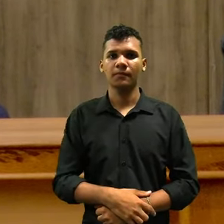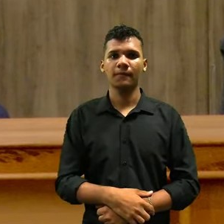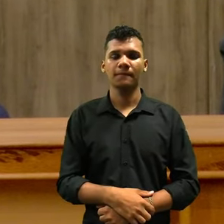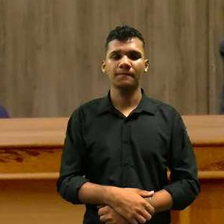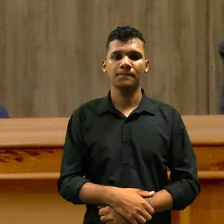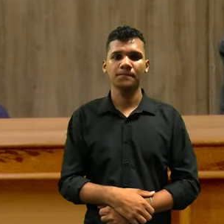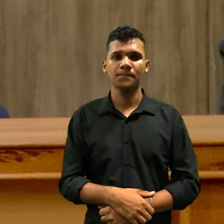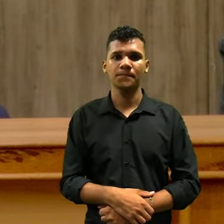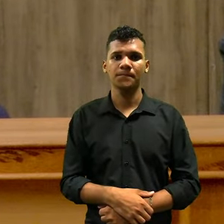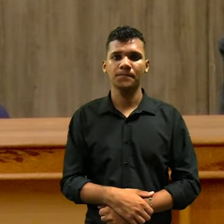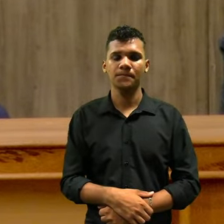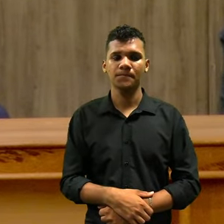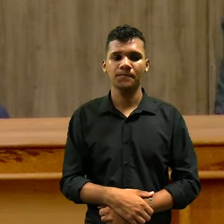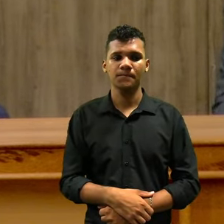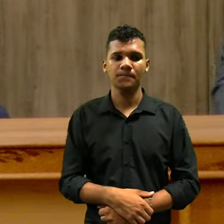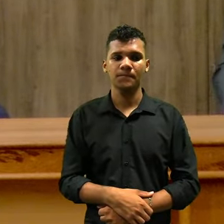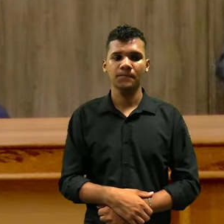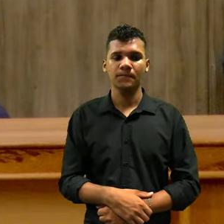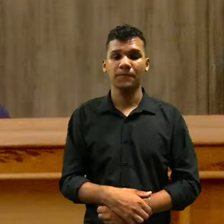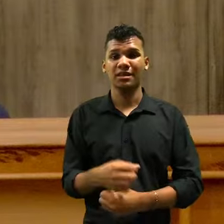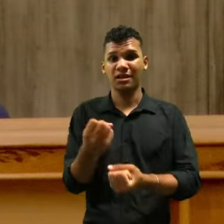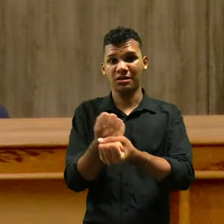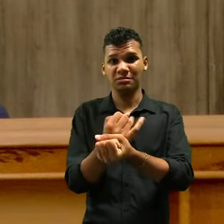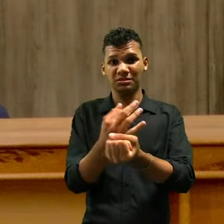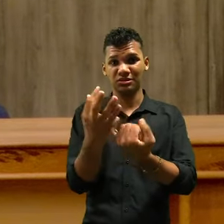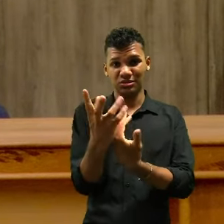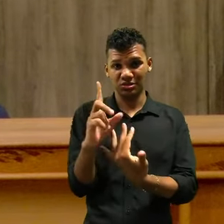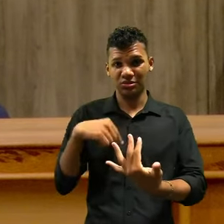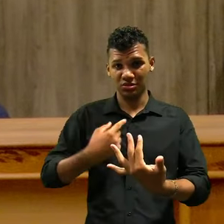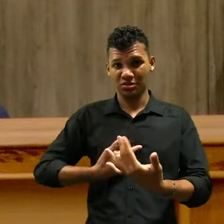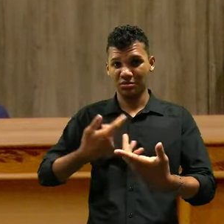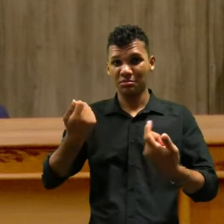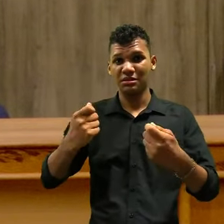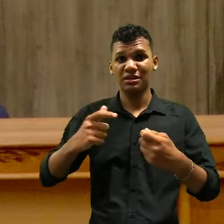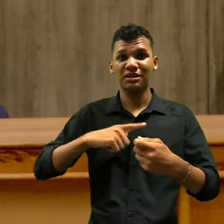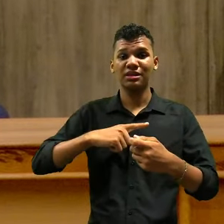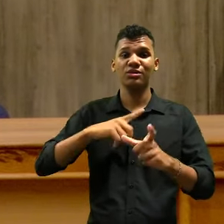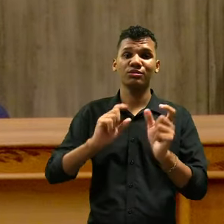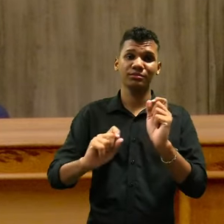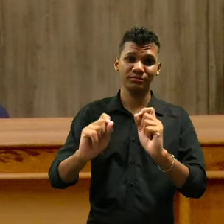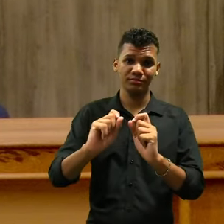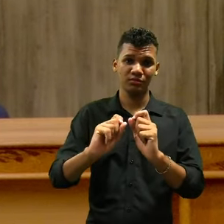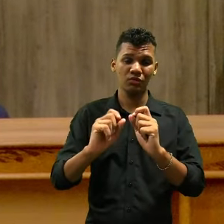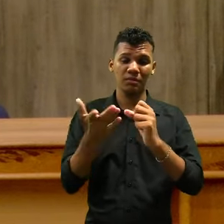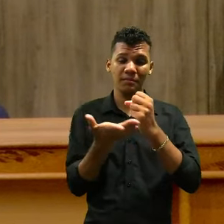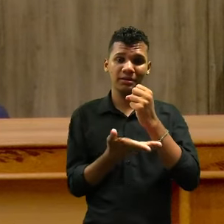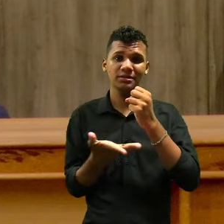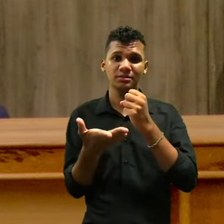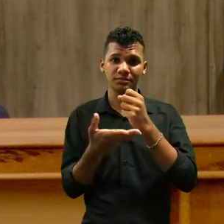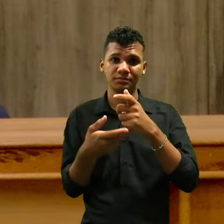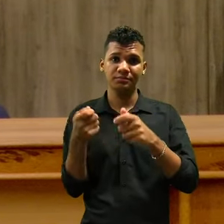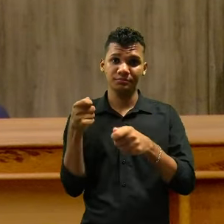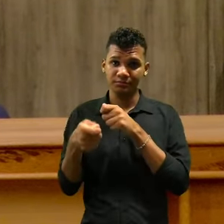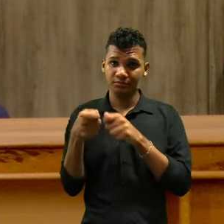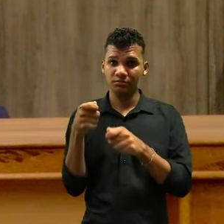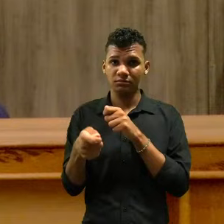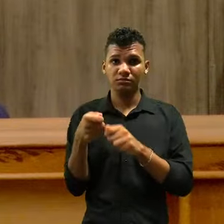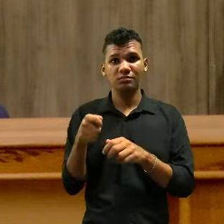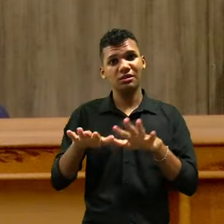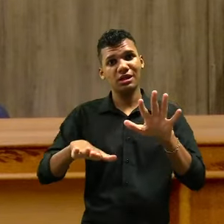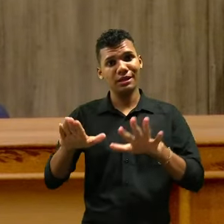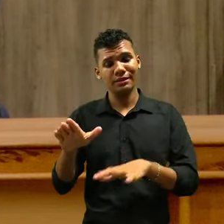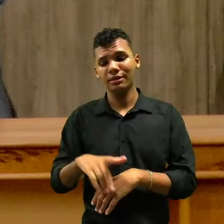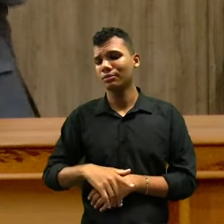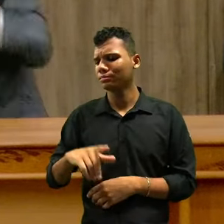a emoção nossa ela tem que ter uma base eu posso ser um crente